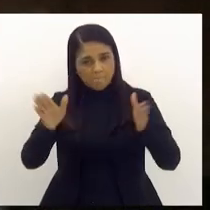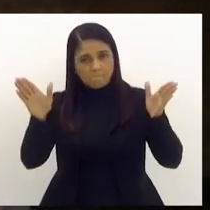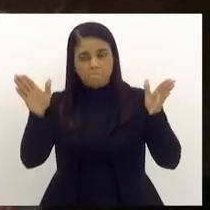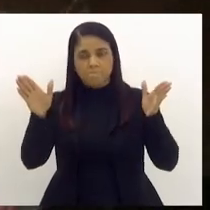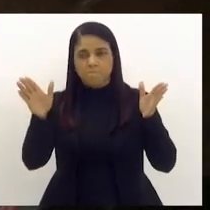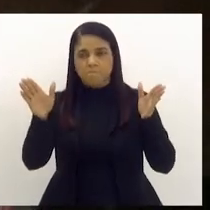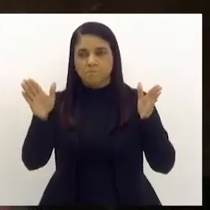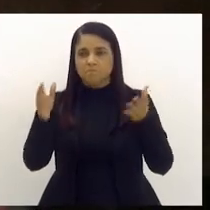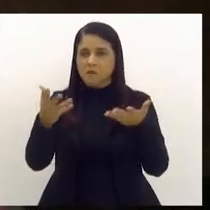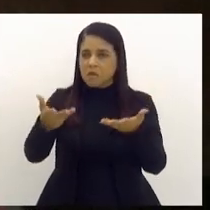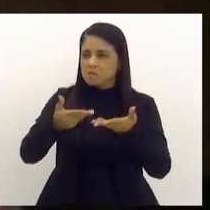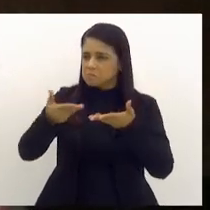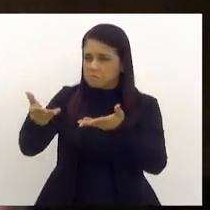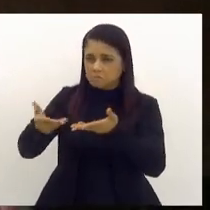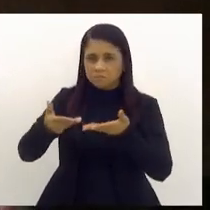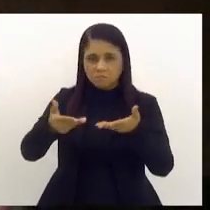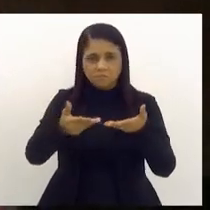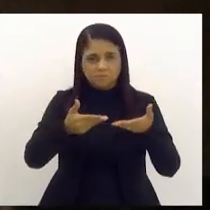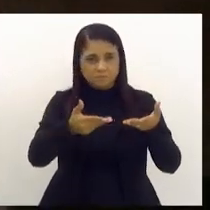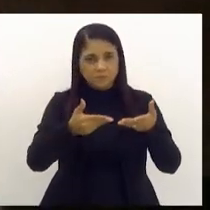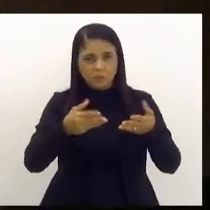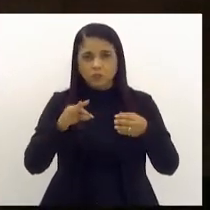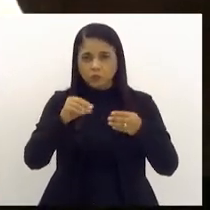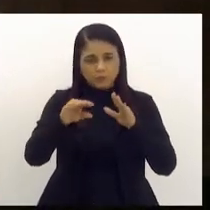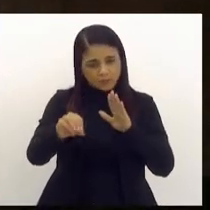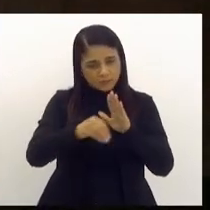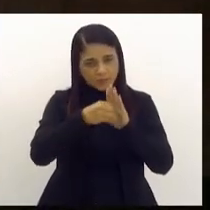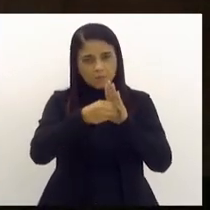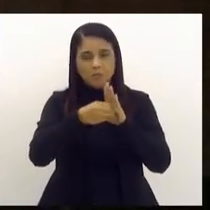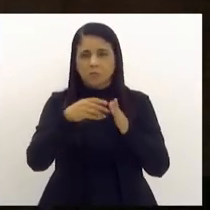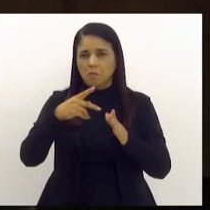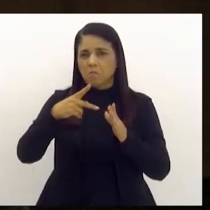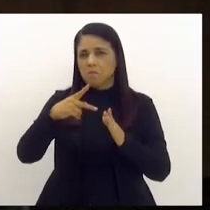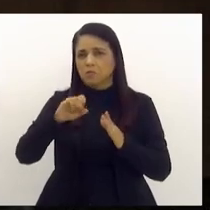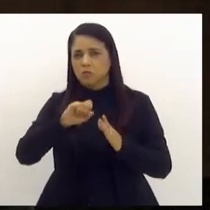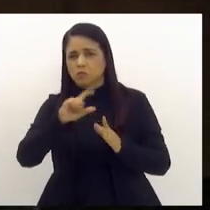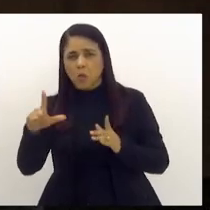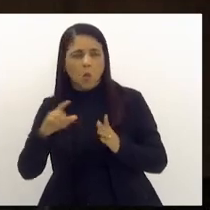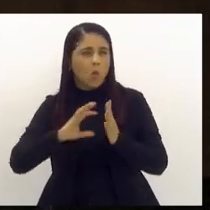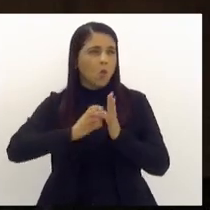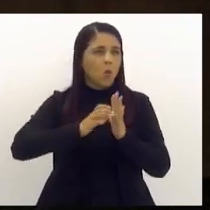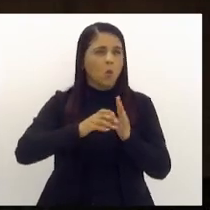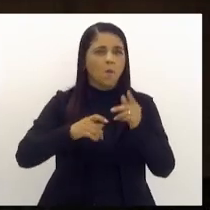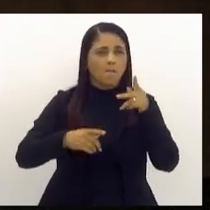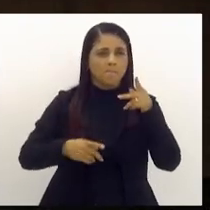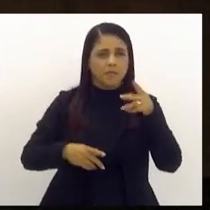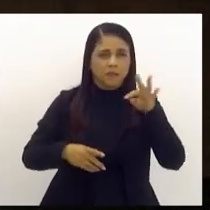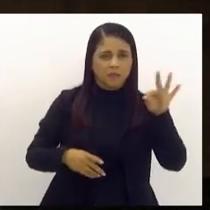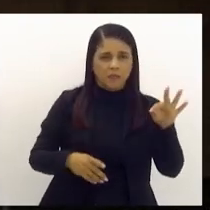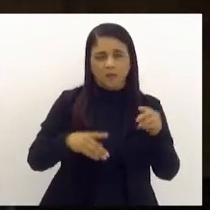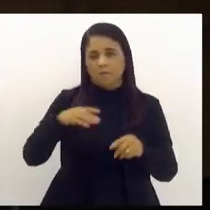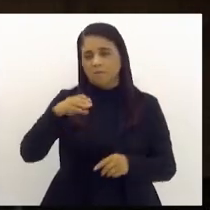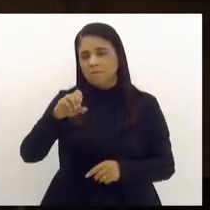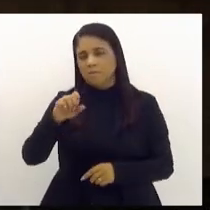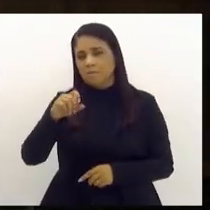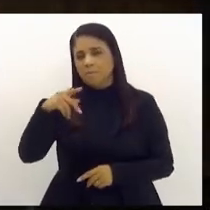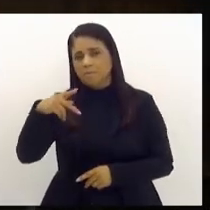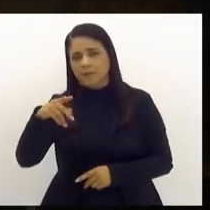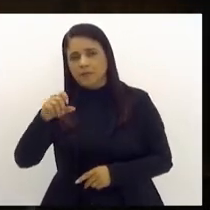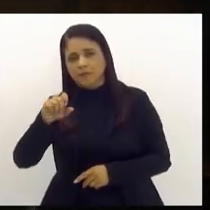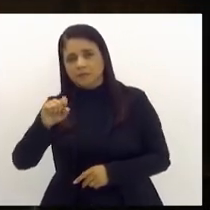abertas para receber todas as emendas. Pode ser do PSOL, PCdoB, do PT, pode ser do